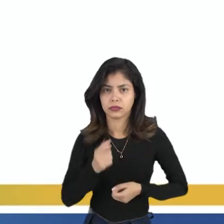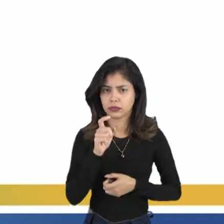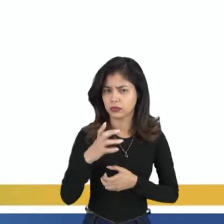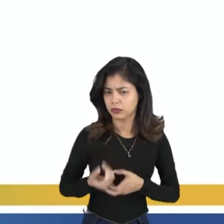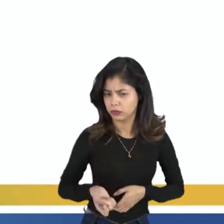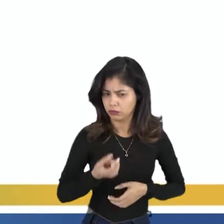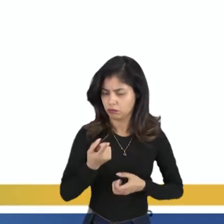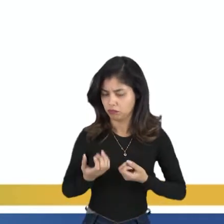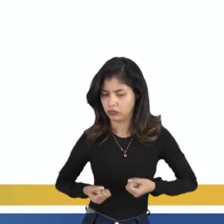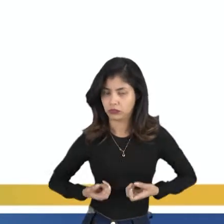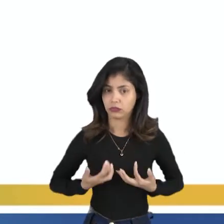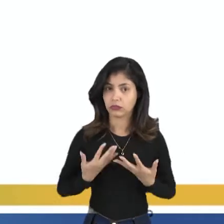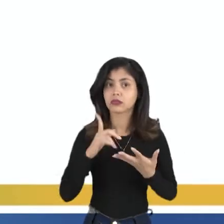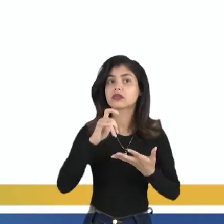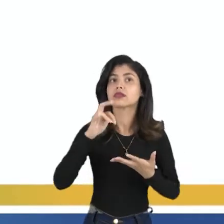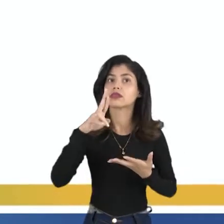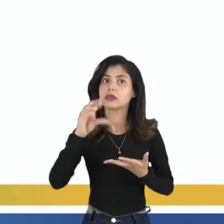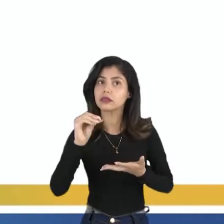estilos